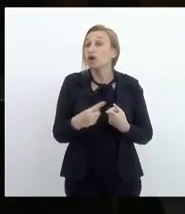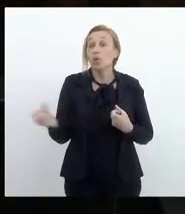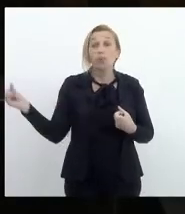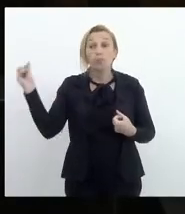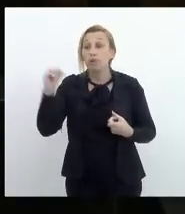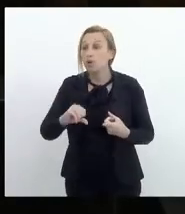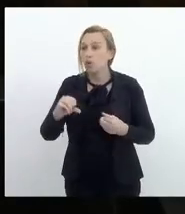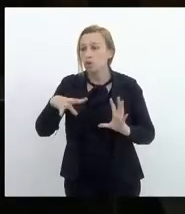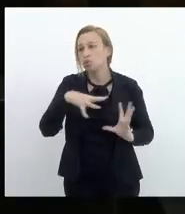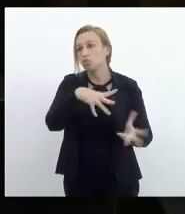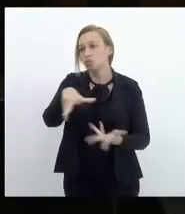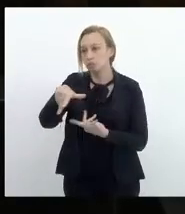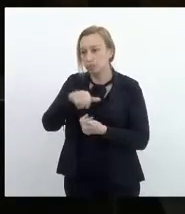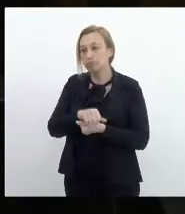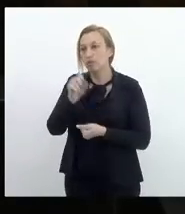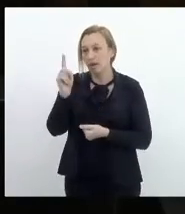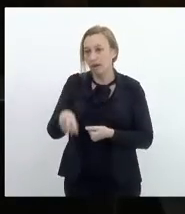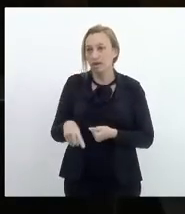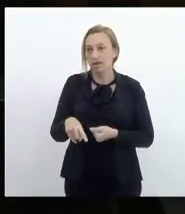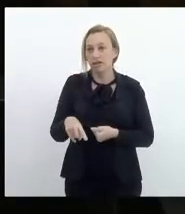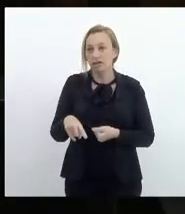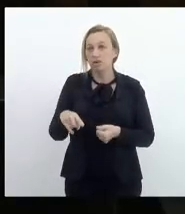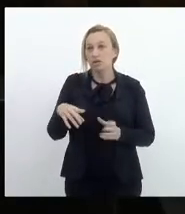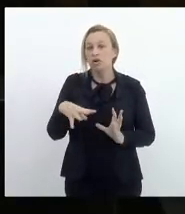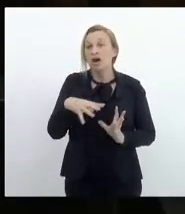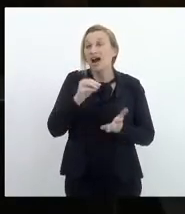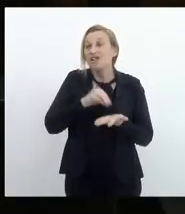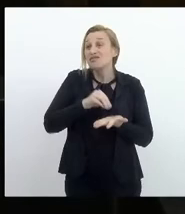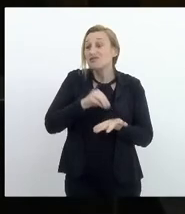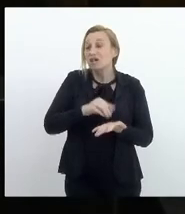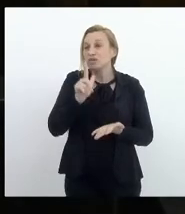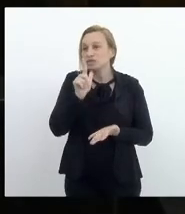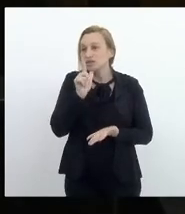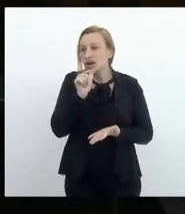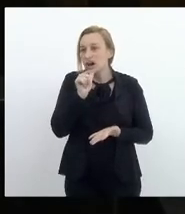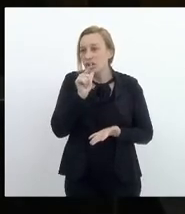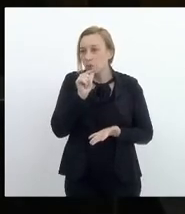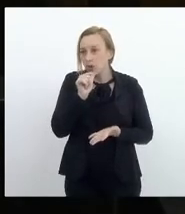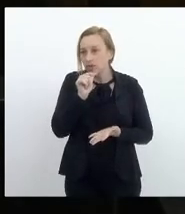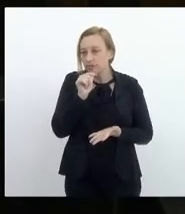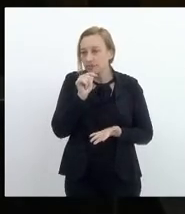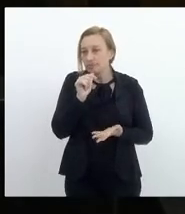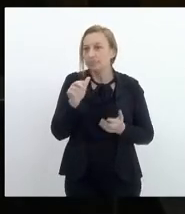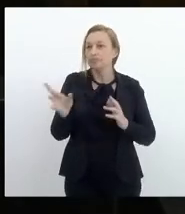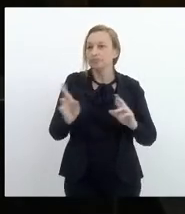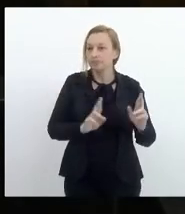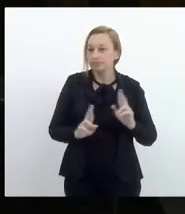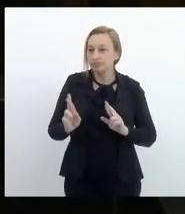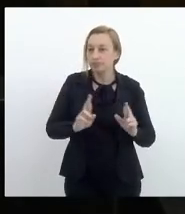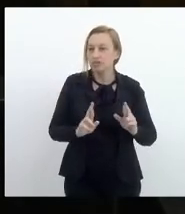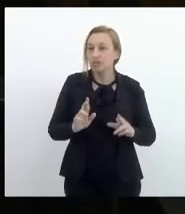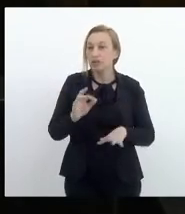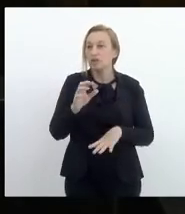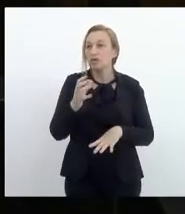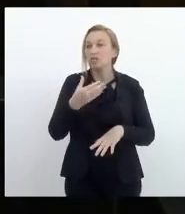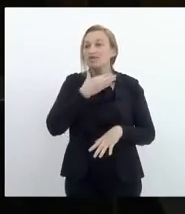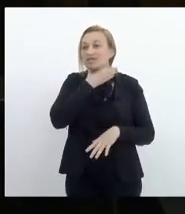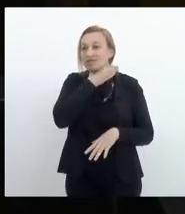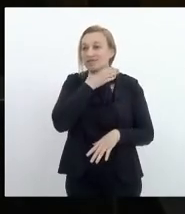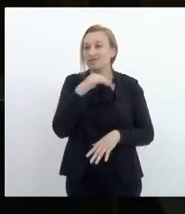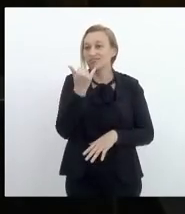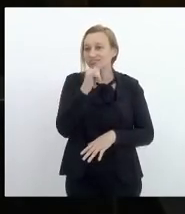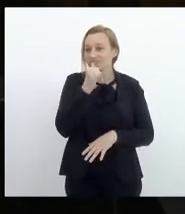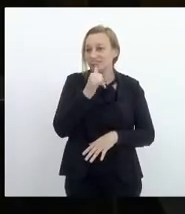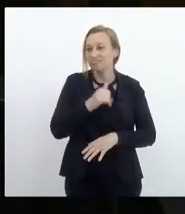os pior dos Mundos é o mundo da falta d'água associada com a crise energética